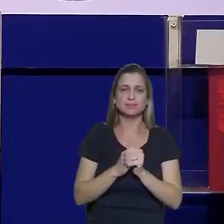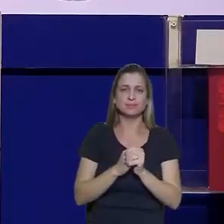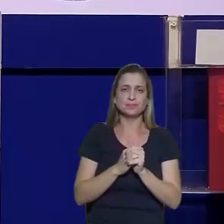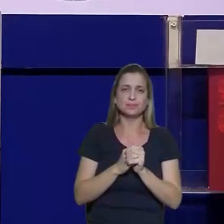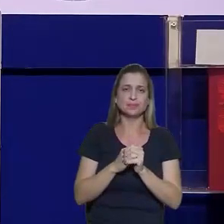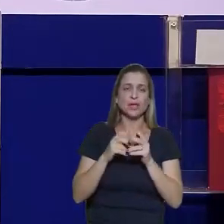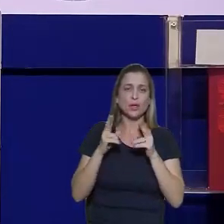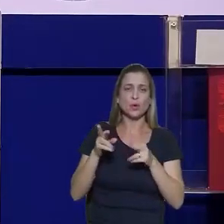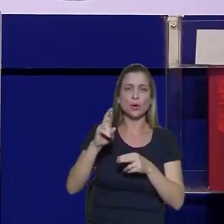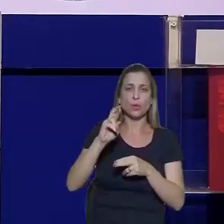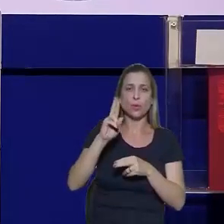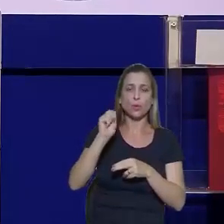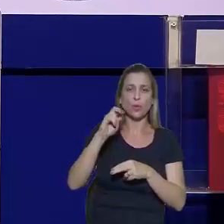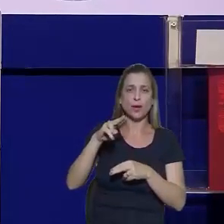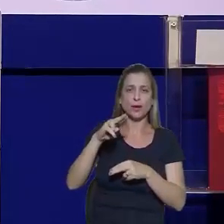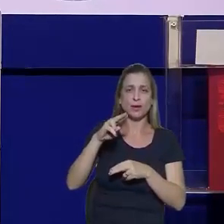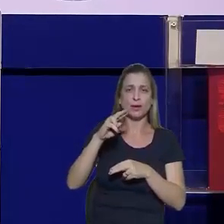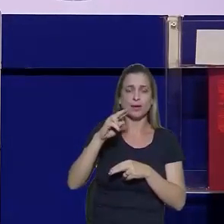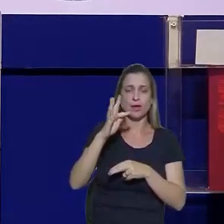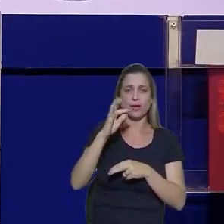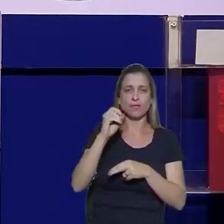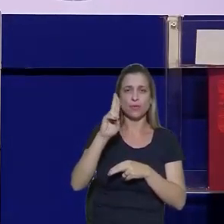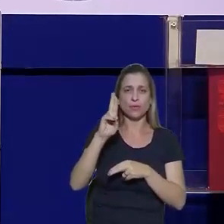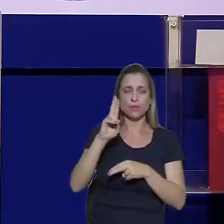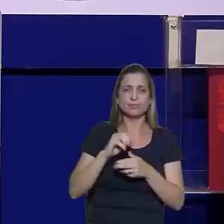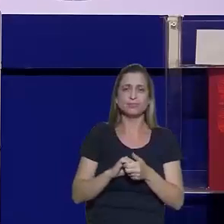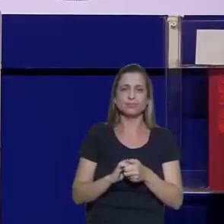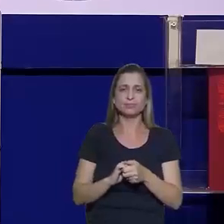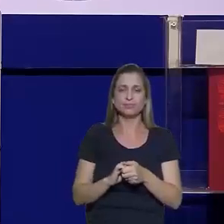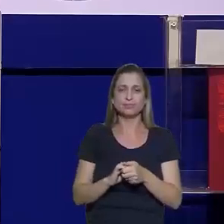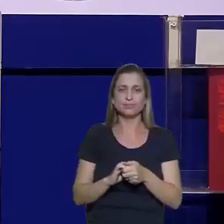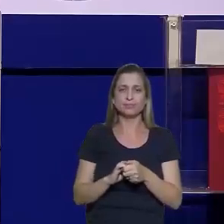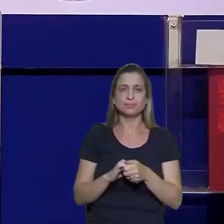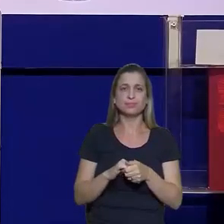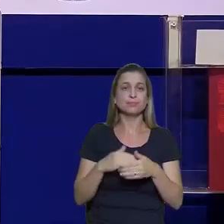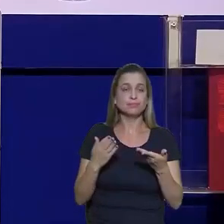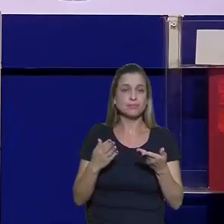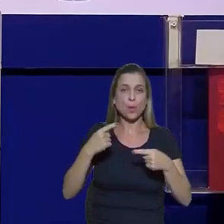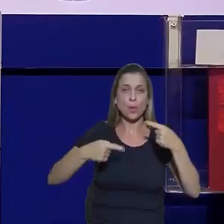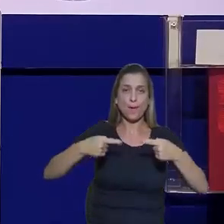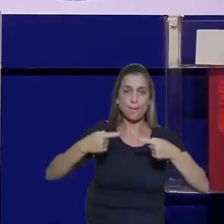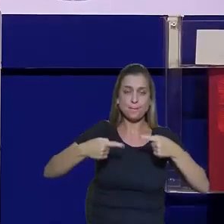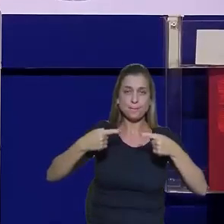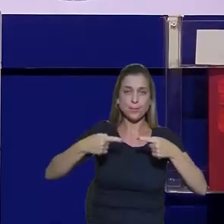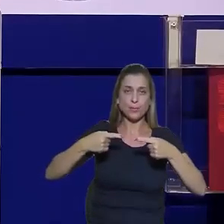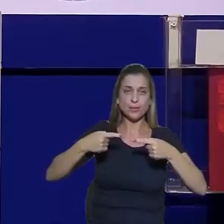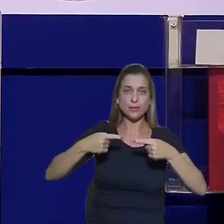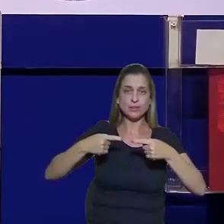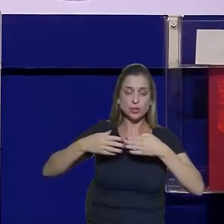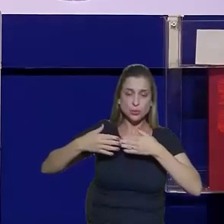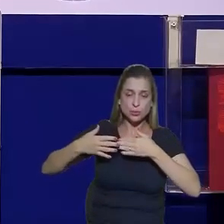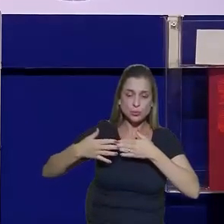de João Flor do Nascimento, o Tata Nkosi Nambá, na qual a política dura do